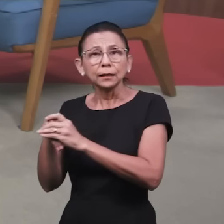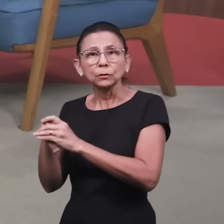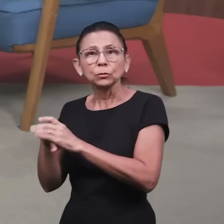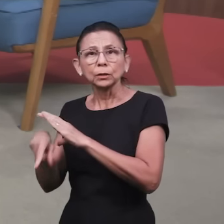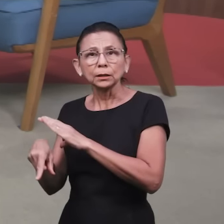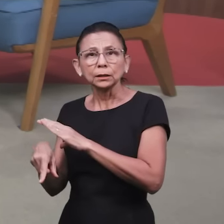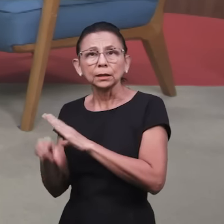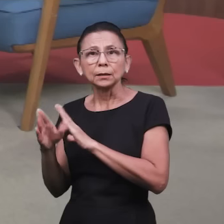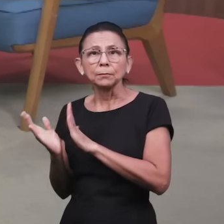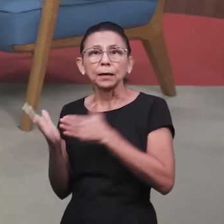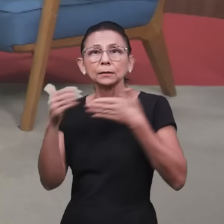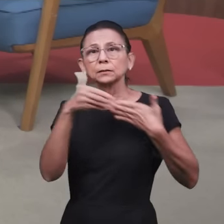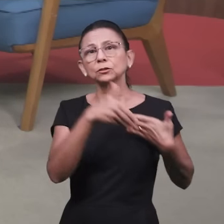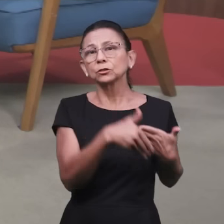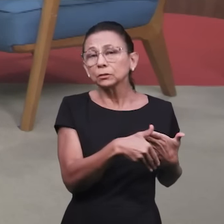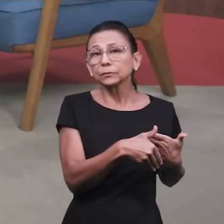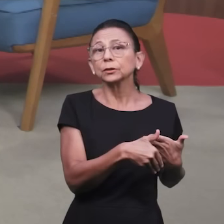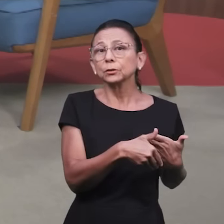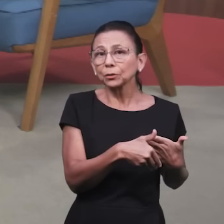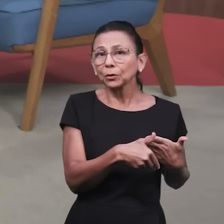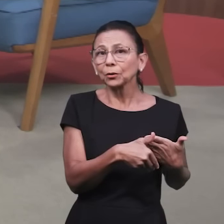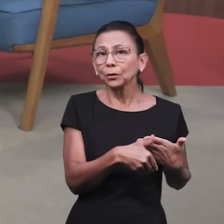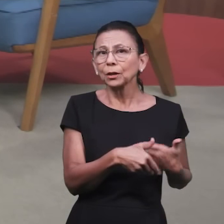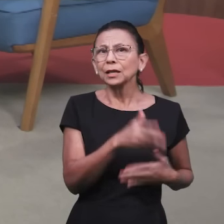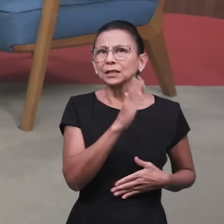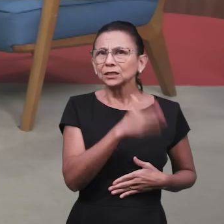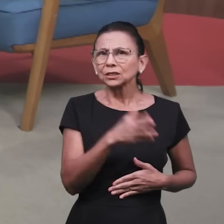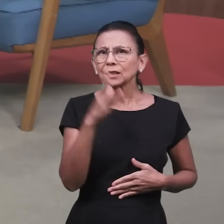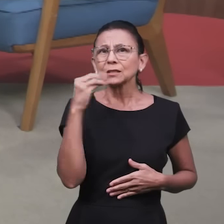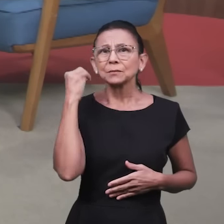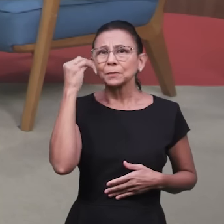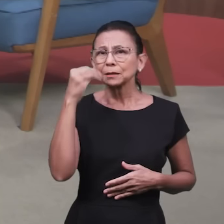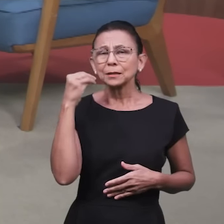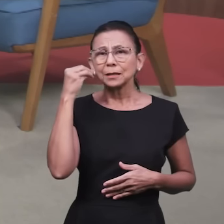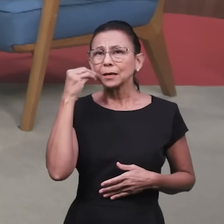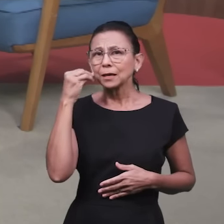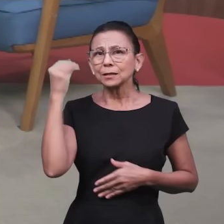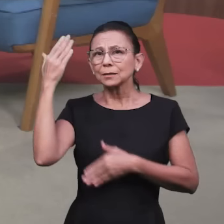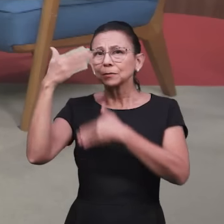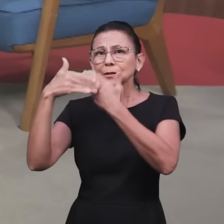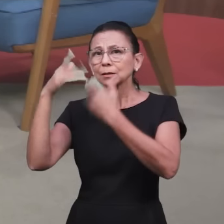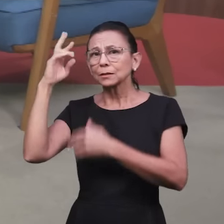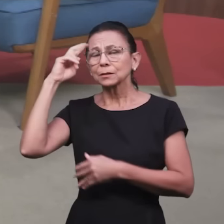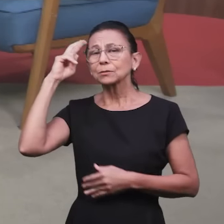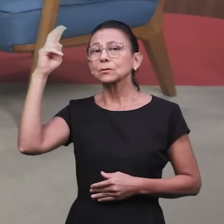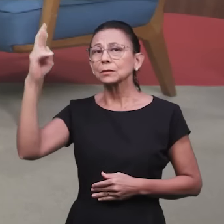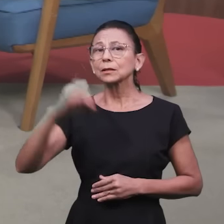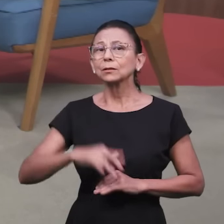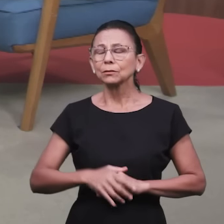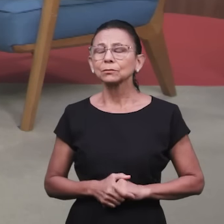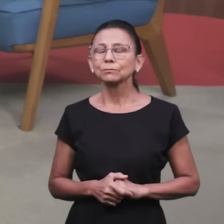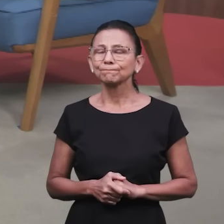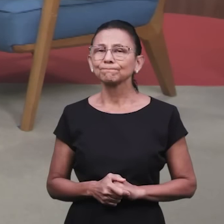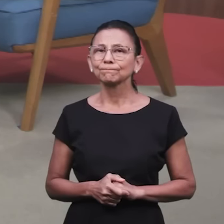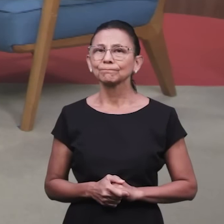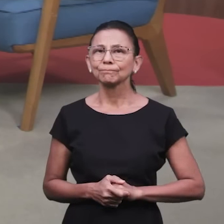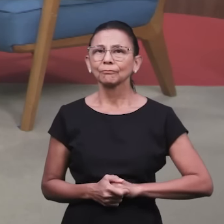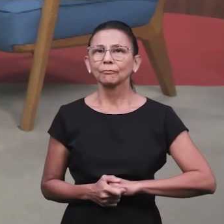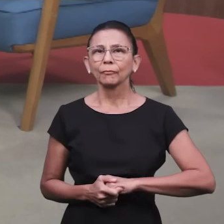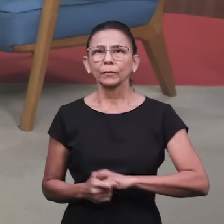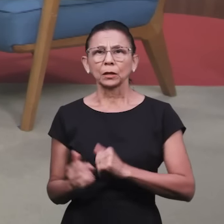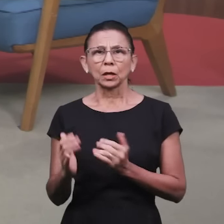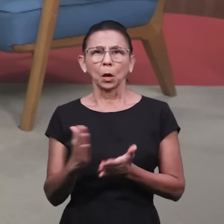Senhor. Muitas delas até se dizem ou até